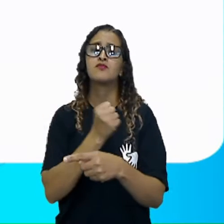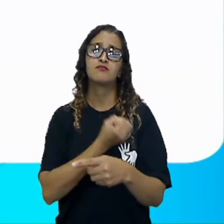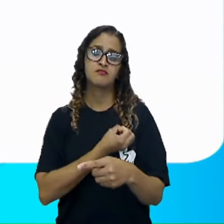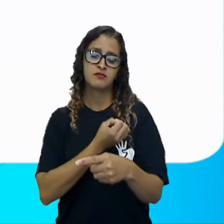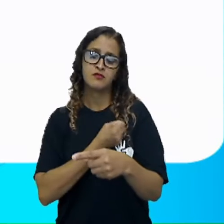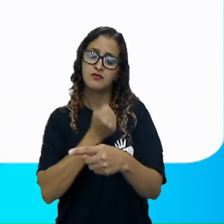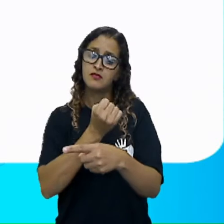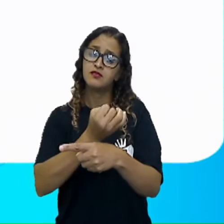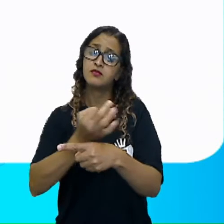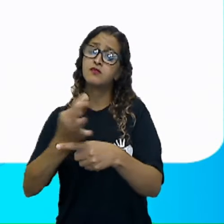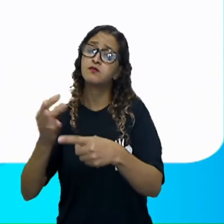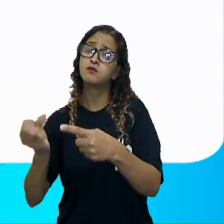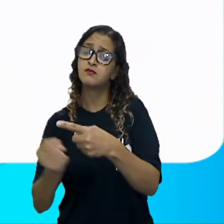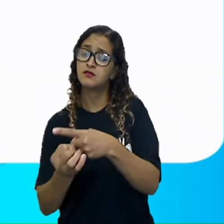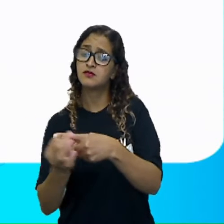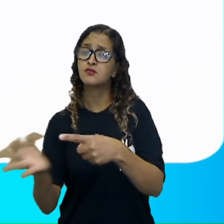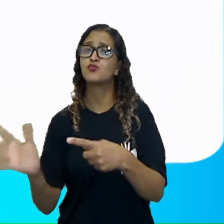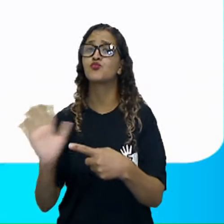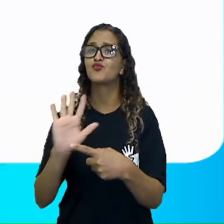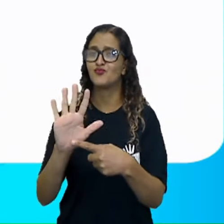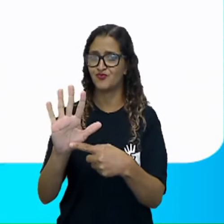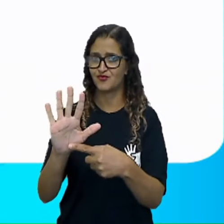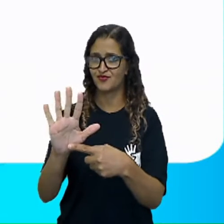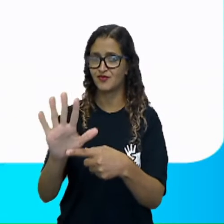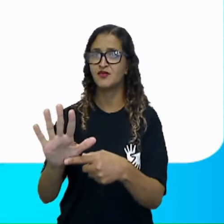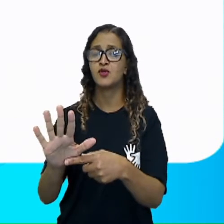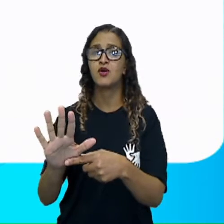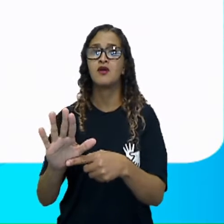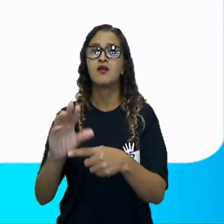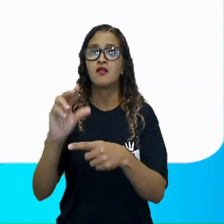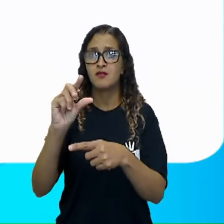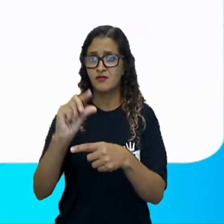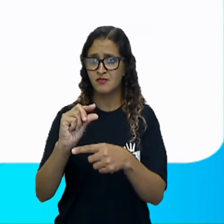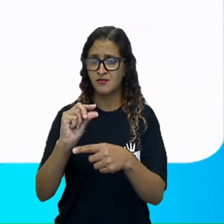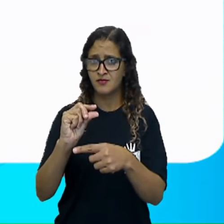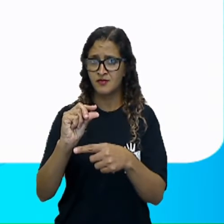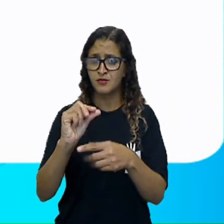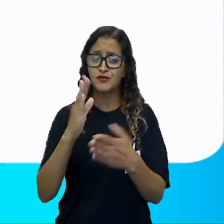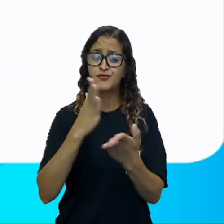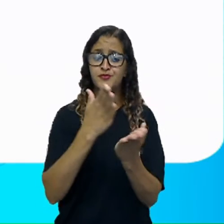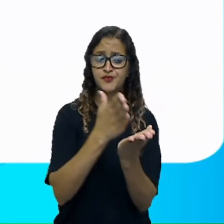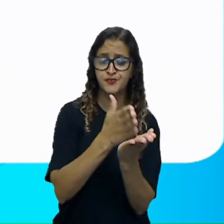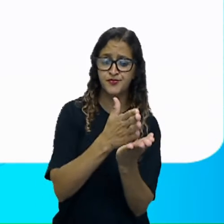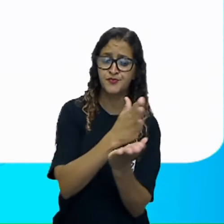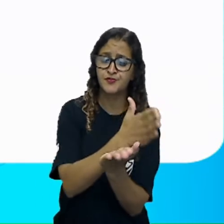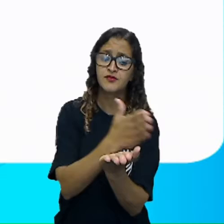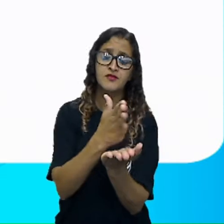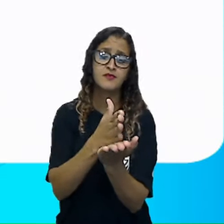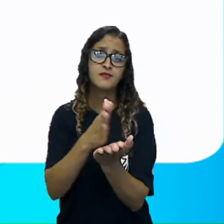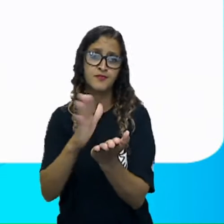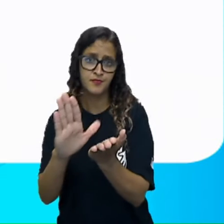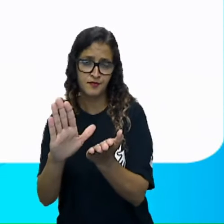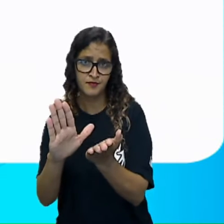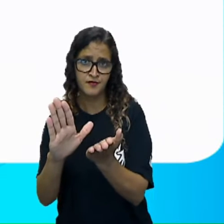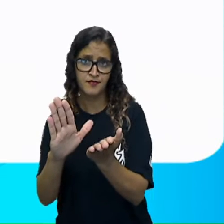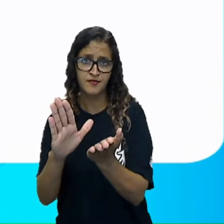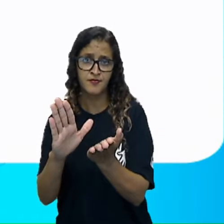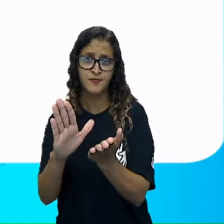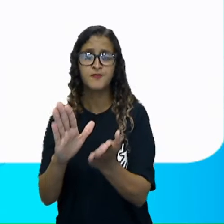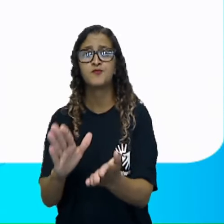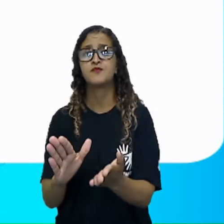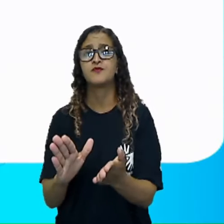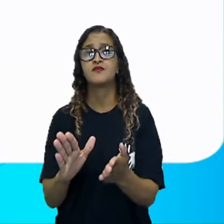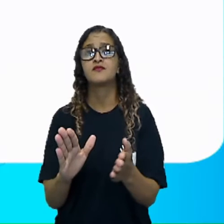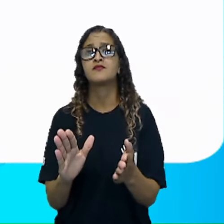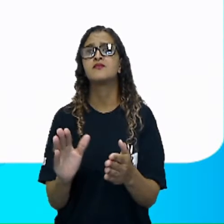Numerais fracionários indicam a diminuição proporcional da quantidade, o